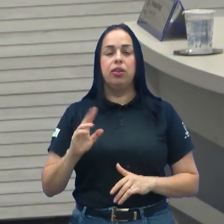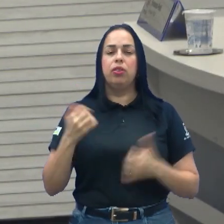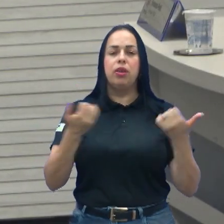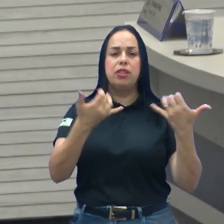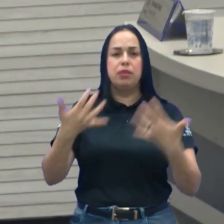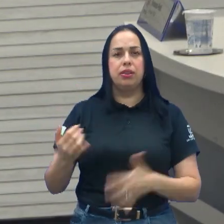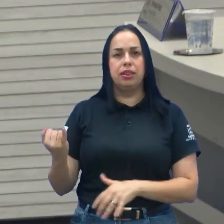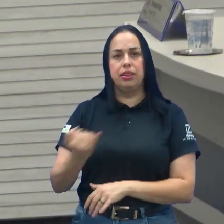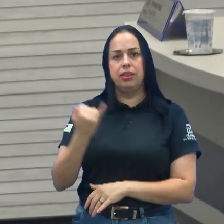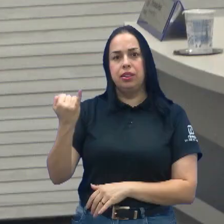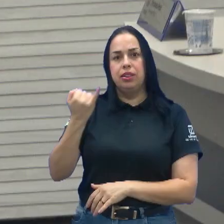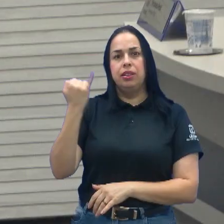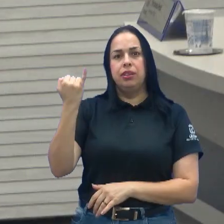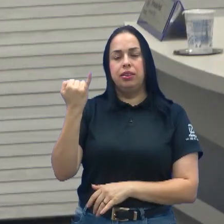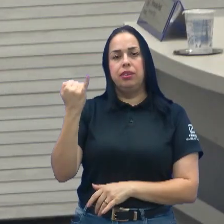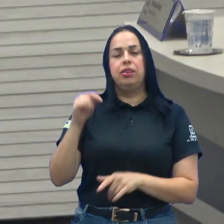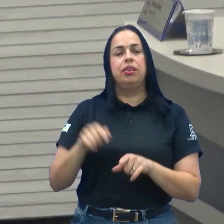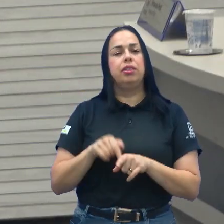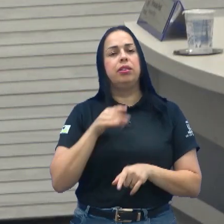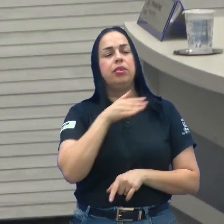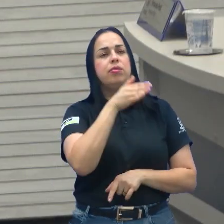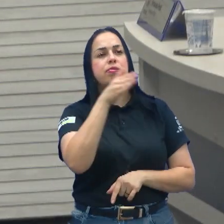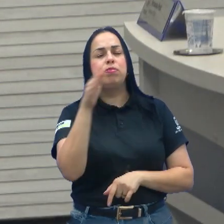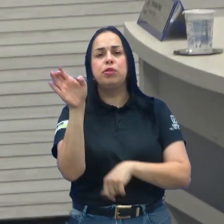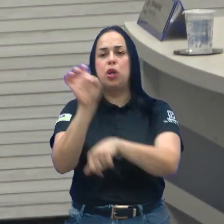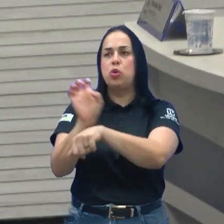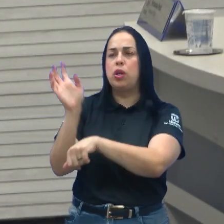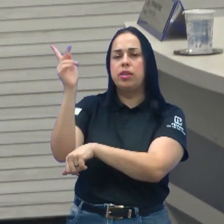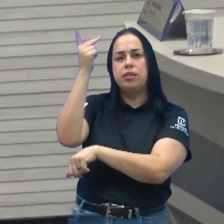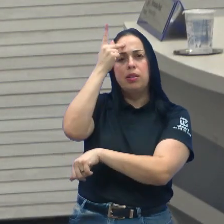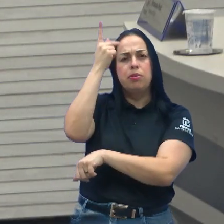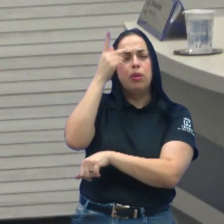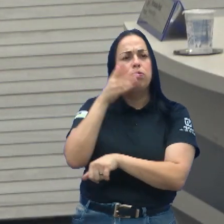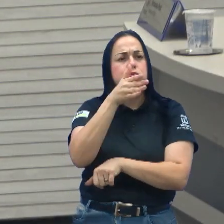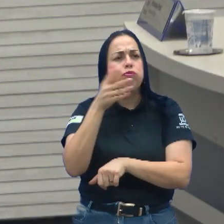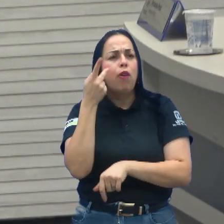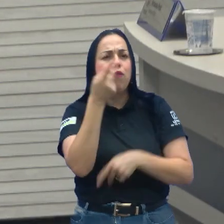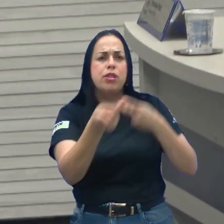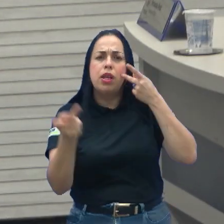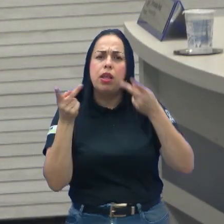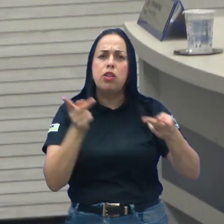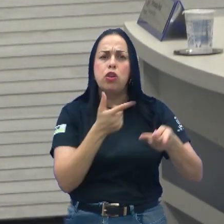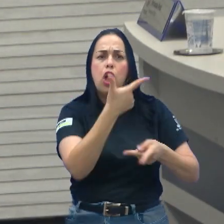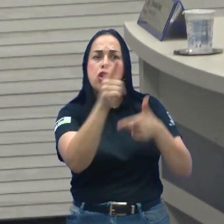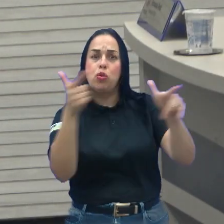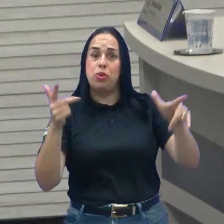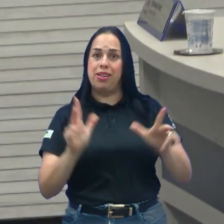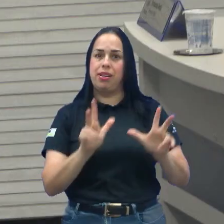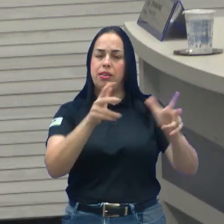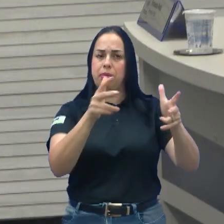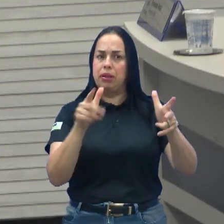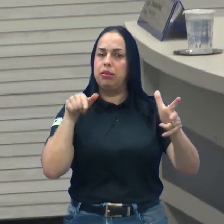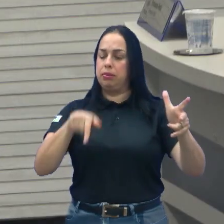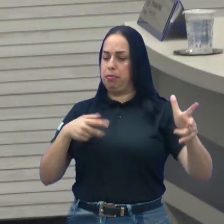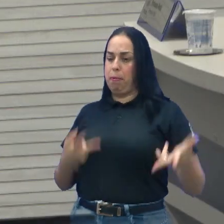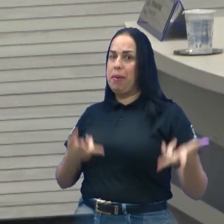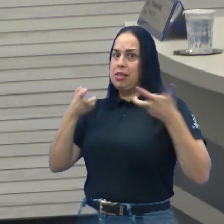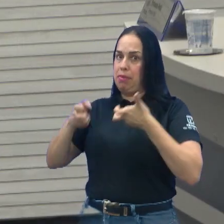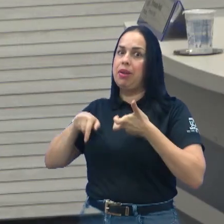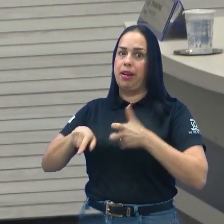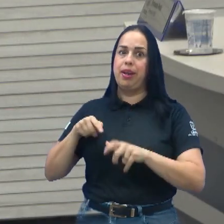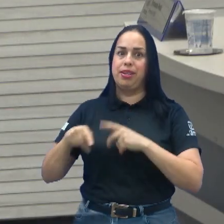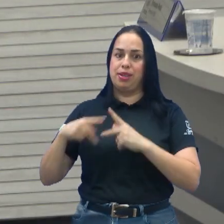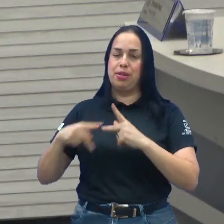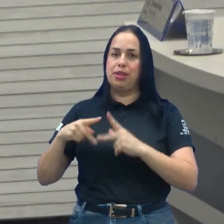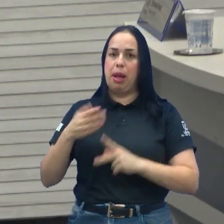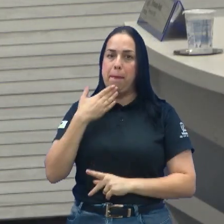quando a gente viaja o estado de São Paulo, a gente visita outros parlamentos, a gente vê a grandeza que é São José dos Campos. E a gente